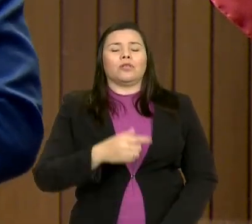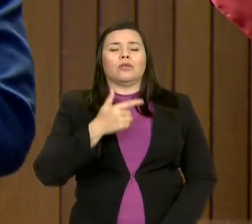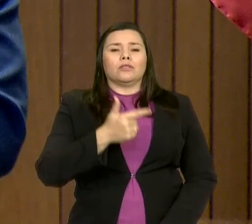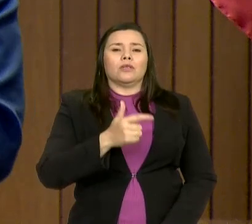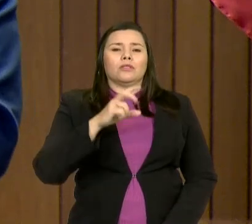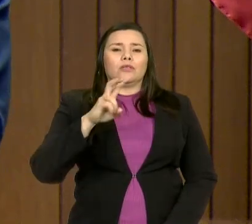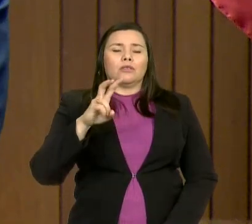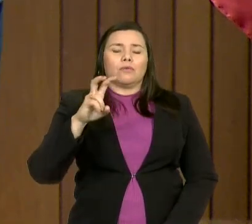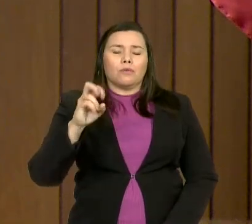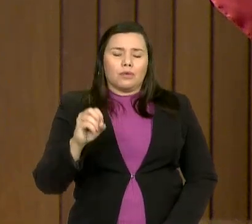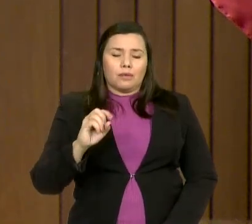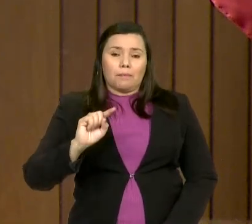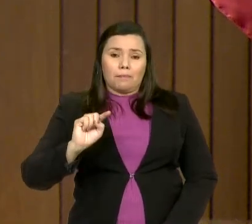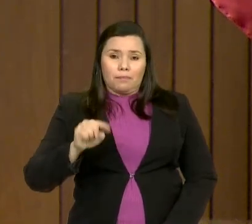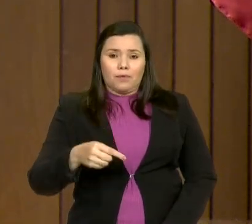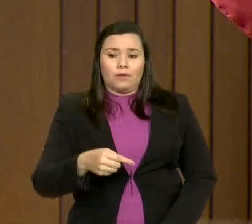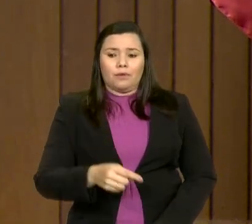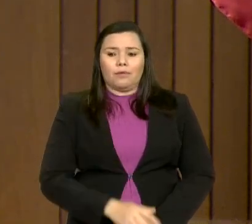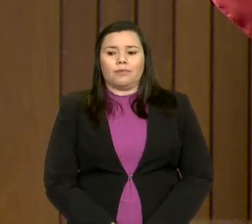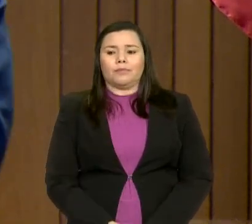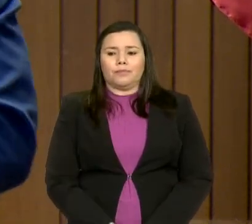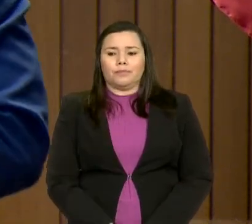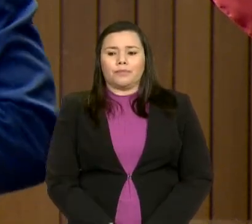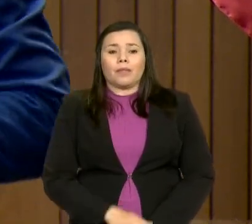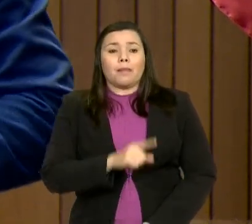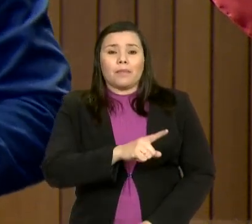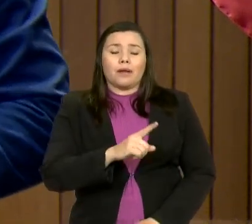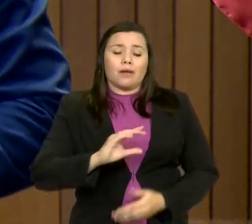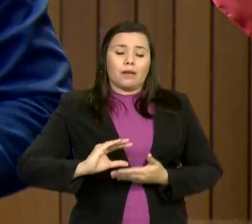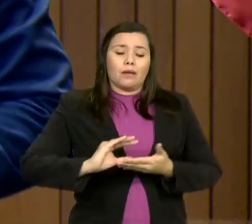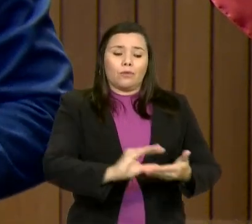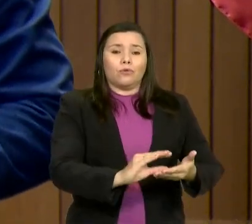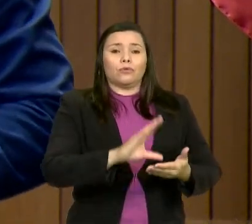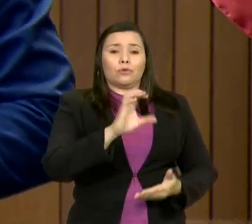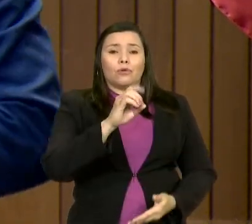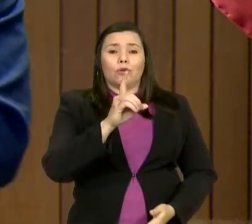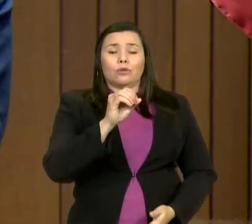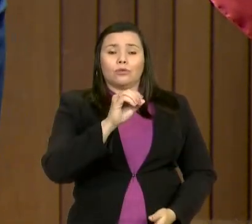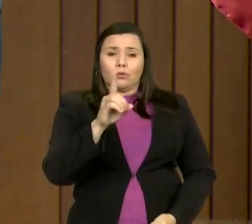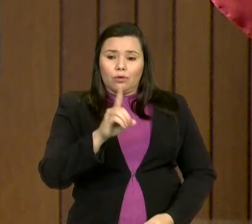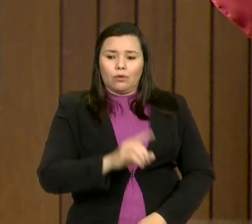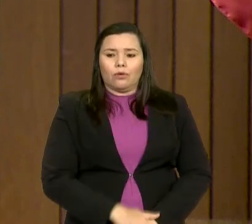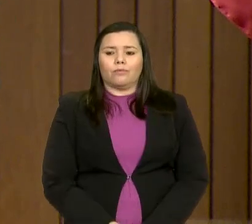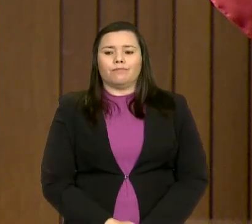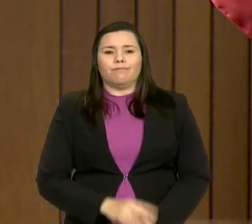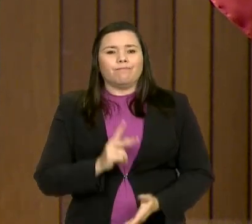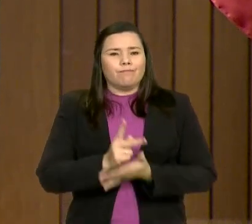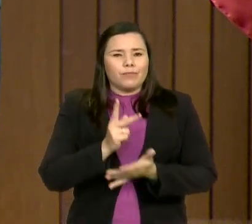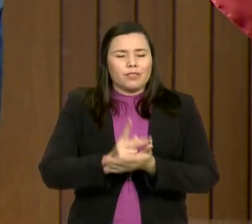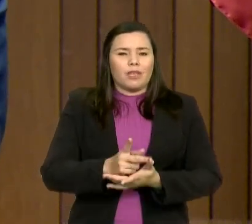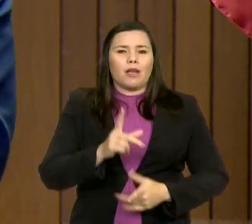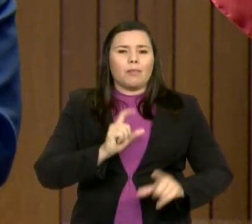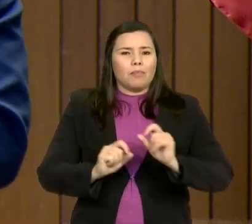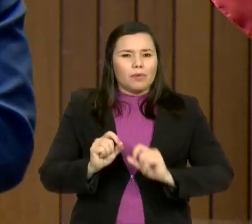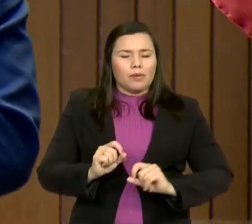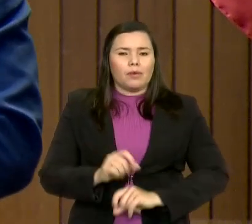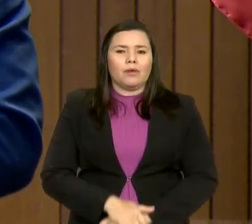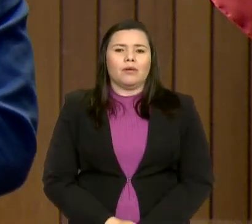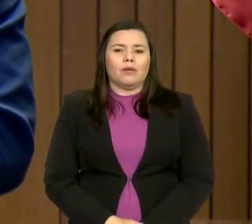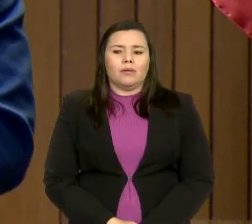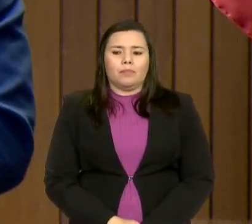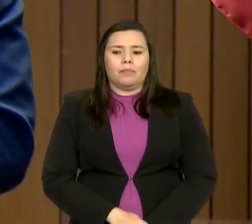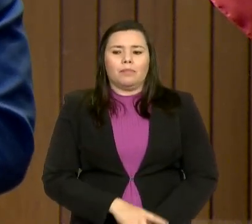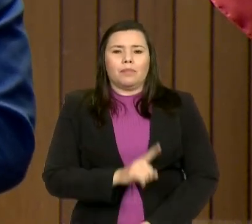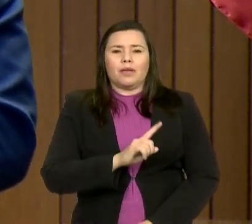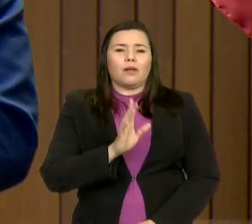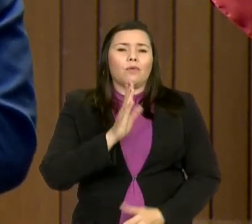anos para que a cidade de Codó não deixe de ter UTI. Eu quero parabenizar a senadora Ana Paula, que também